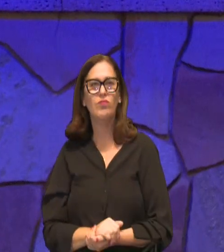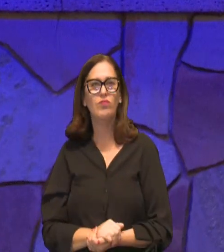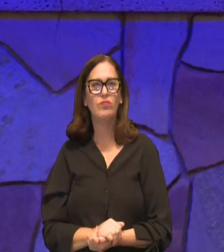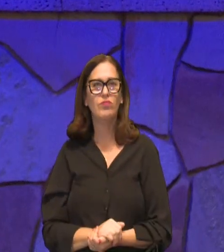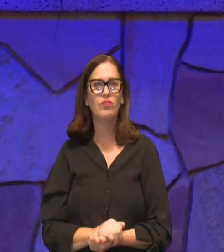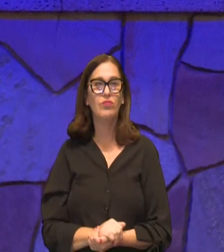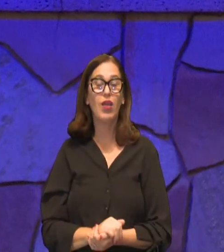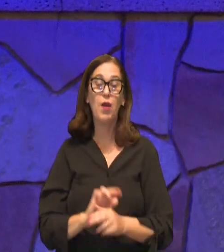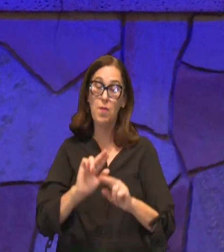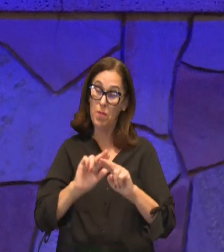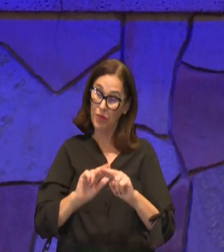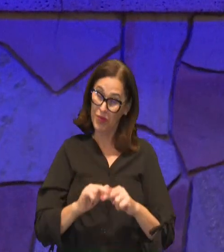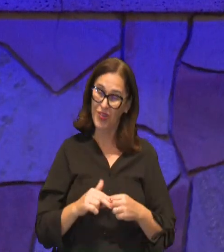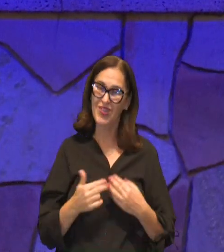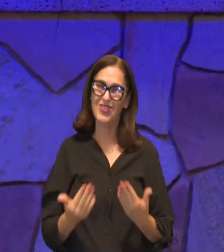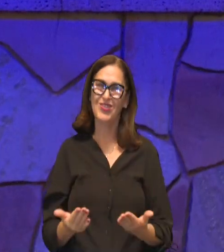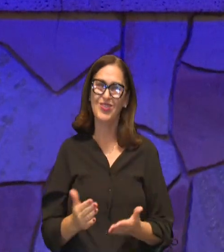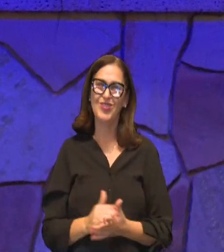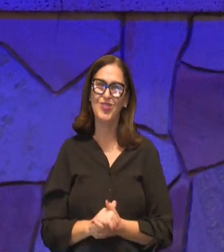Portanto,